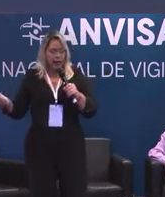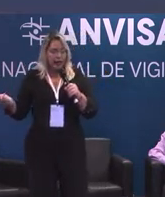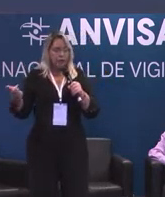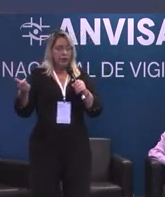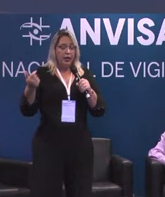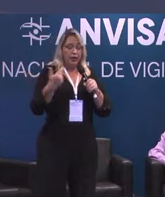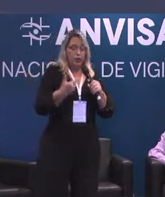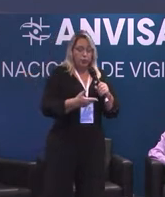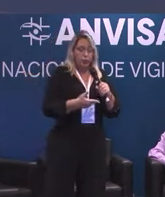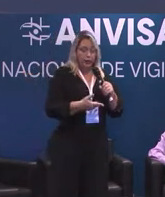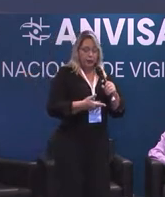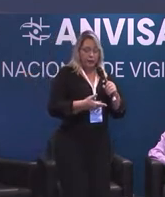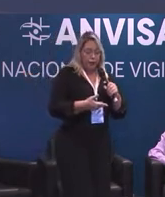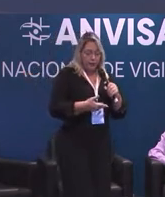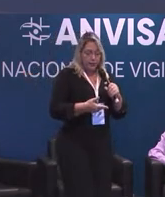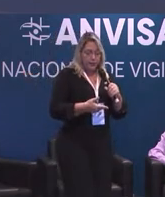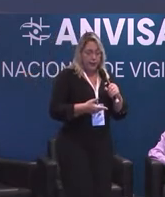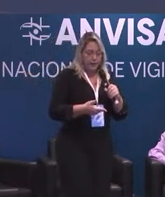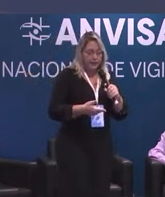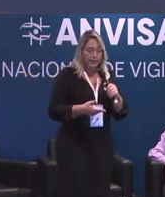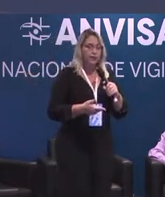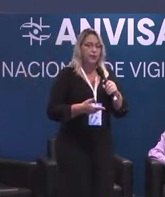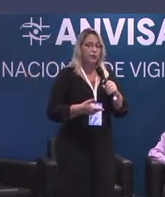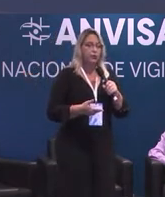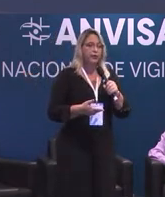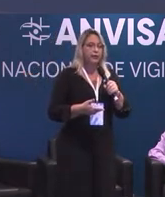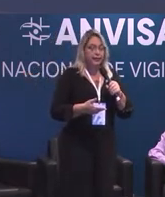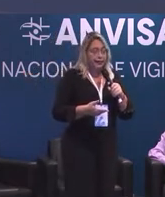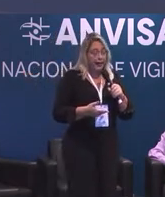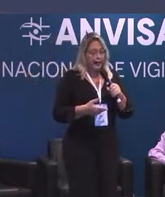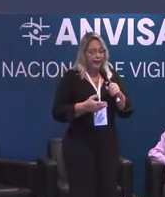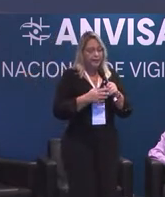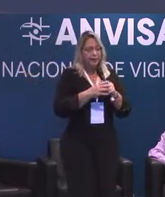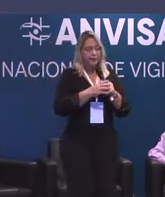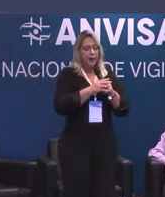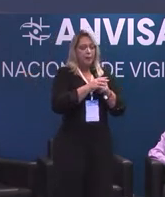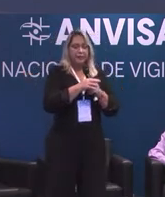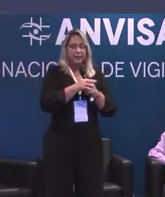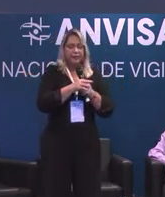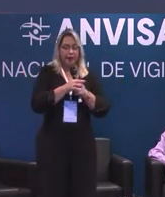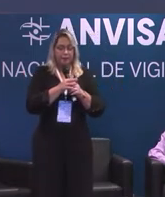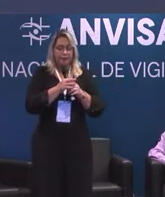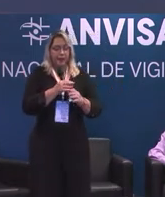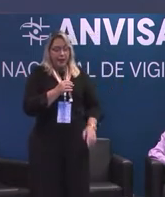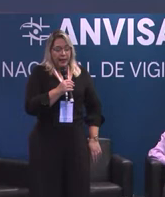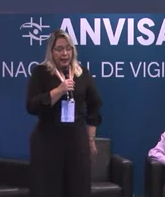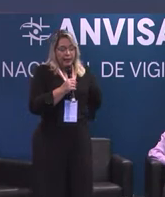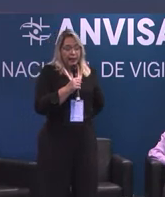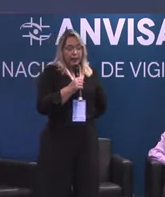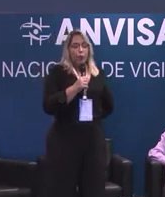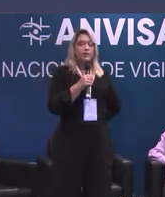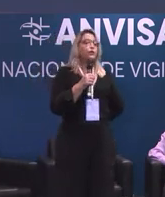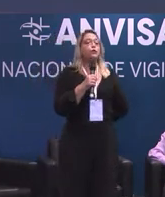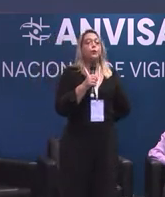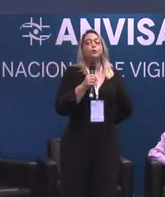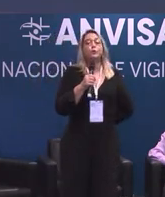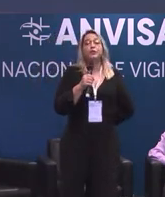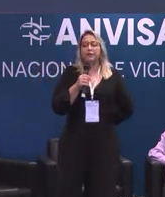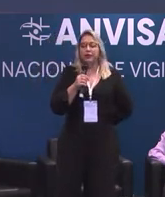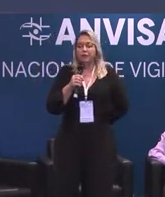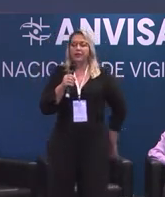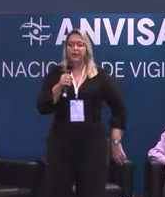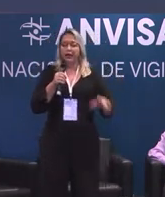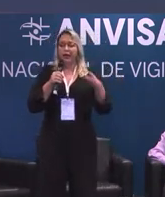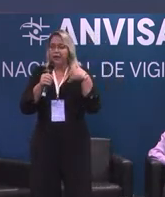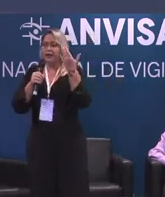regulado, instrumentos para a formação e capacitação das autoridades sanitárias. Pode passar. Então, quais foram os pontos positivos